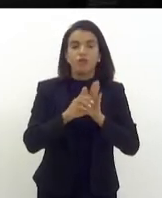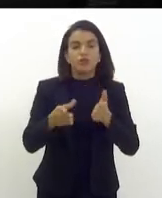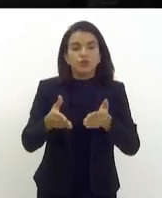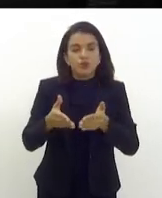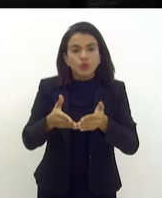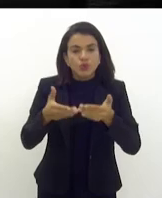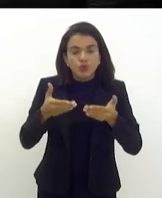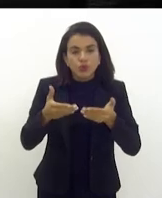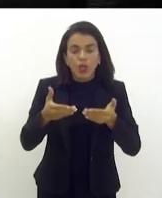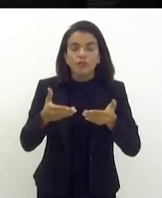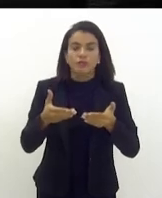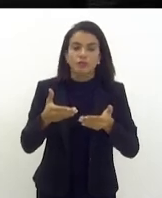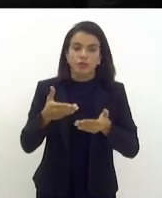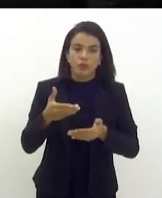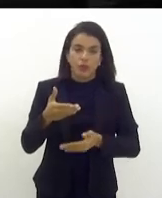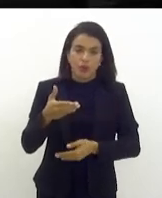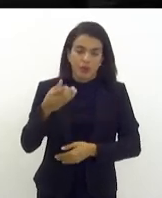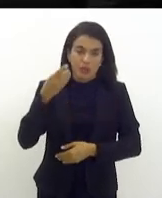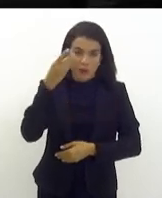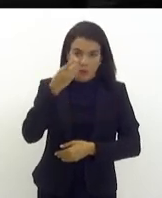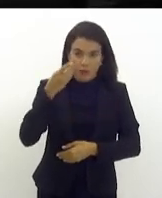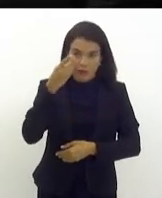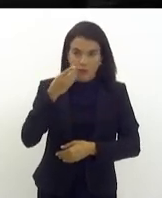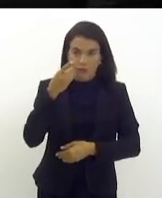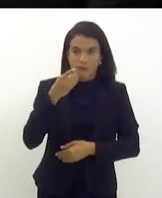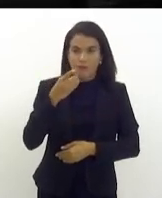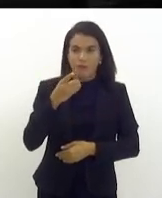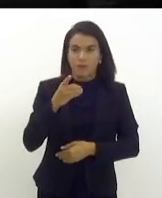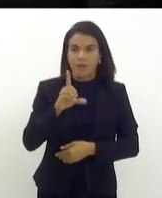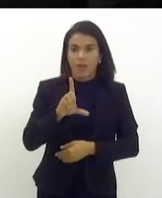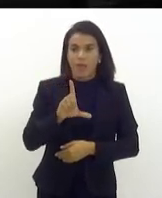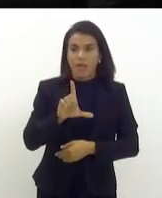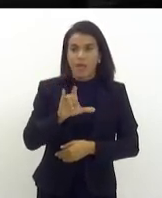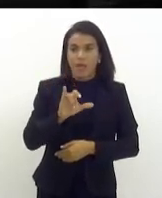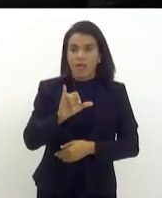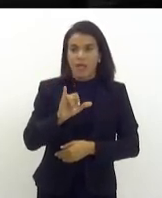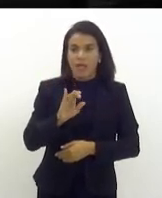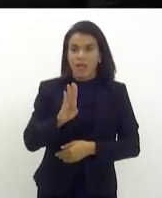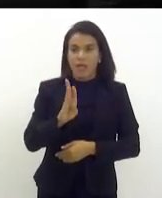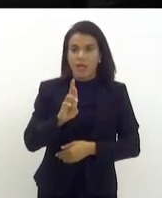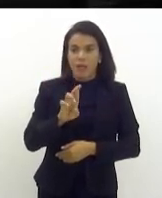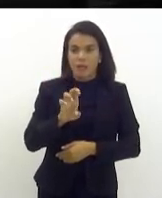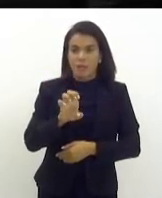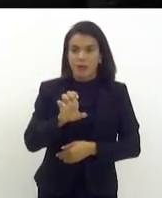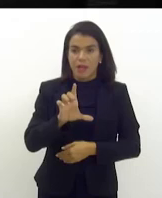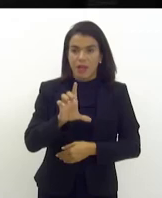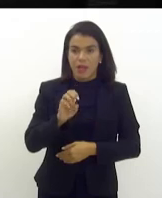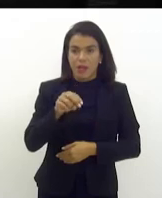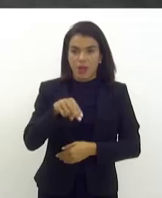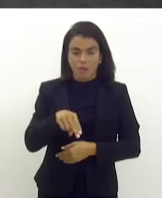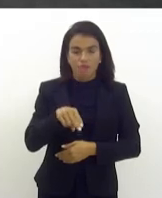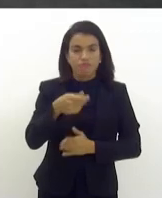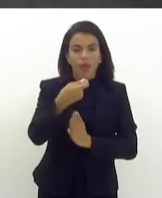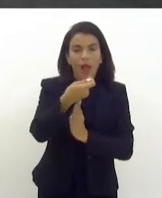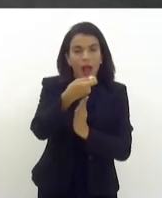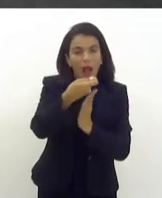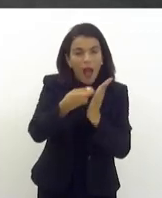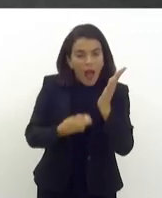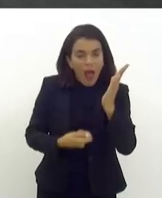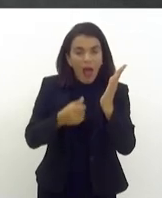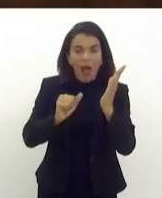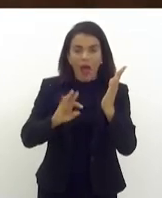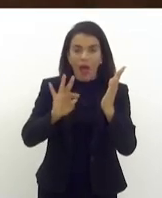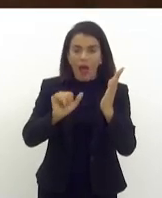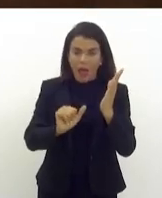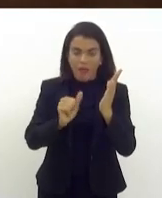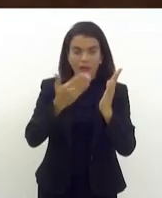solicito ao deputado, nobre deputado Daniel Libreron, para fazer a leitura da ata da sessão anterior. A